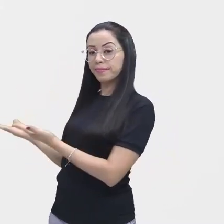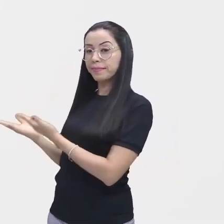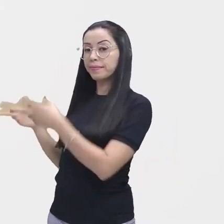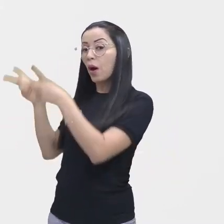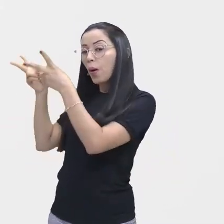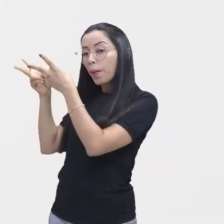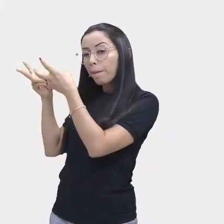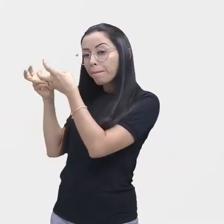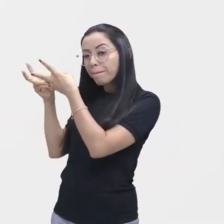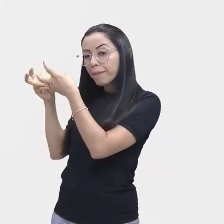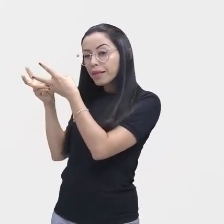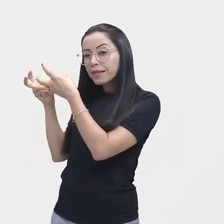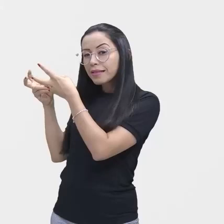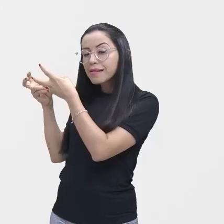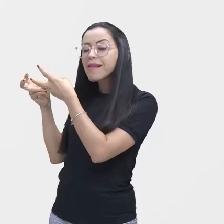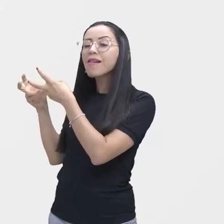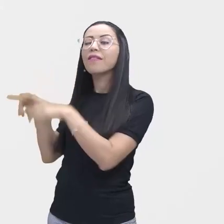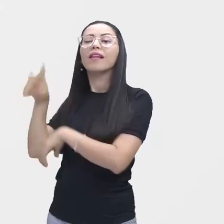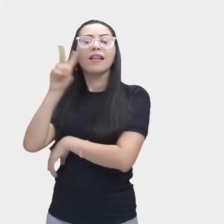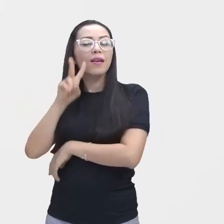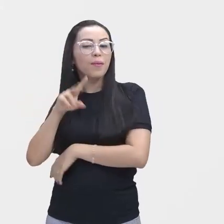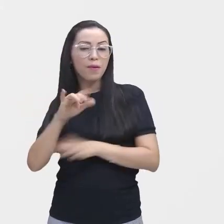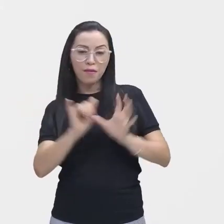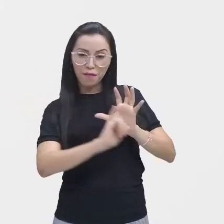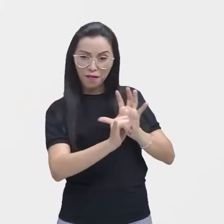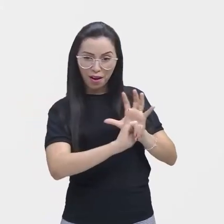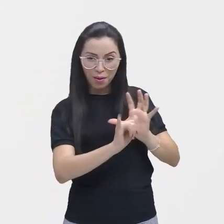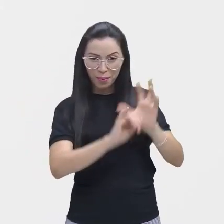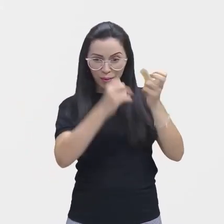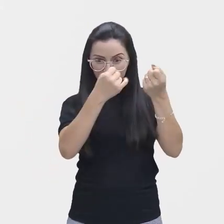imagem da fábula que contamos.